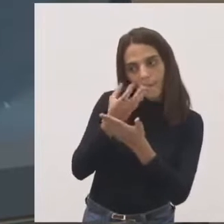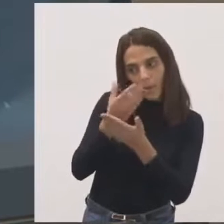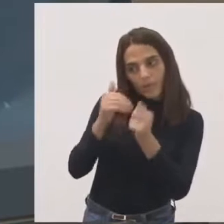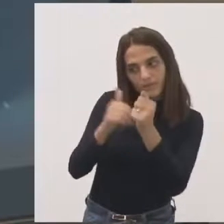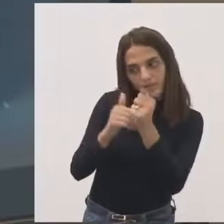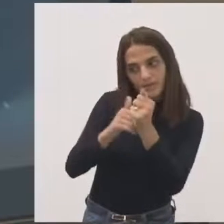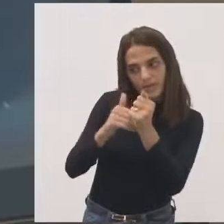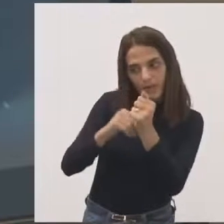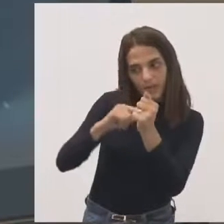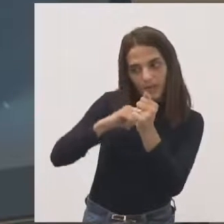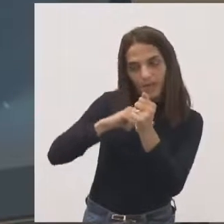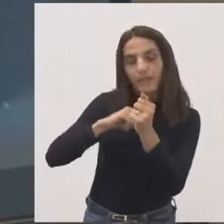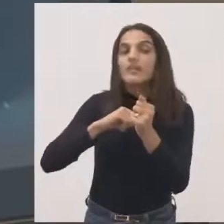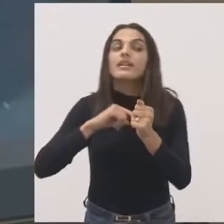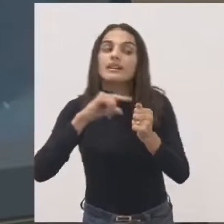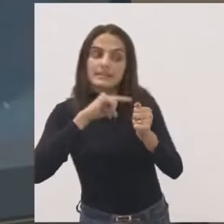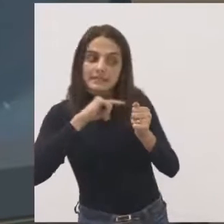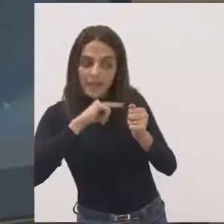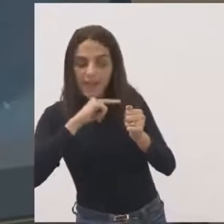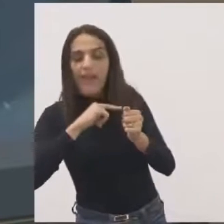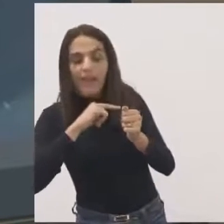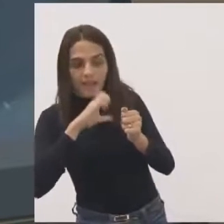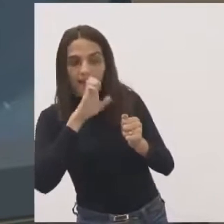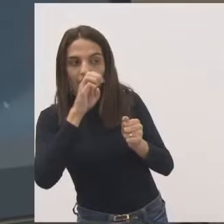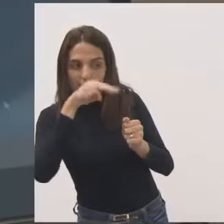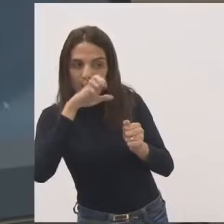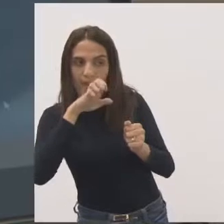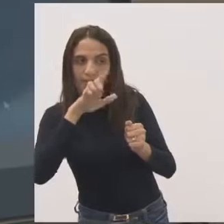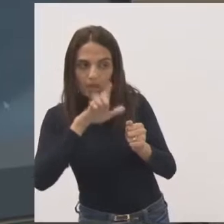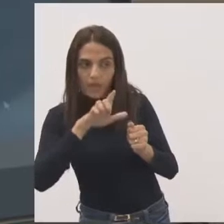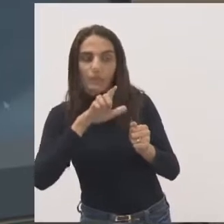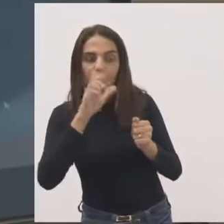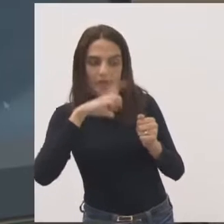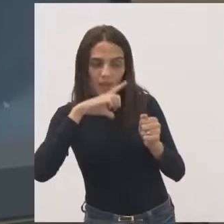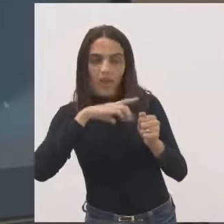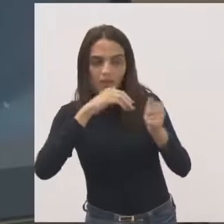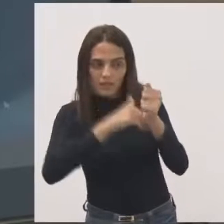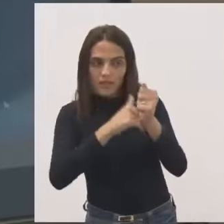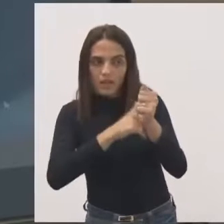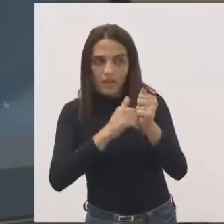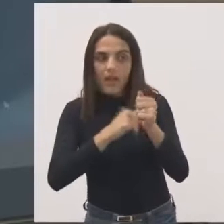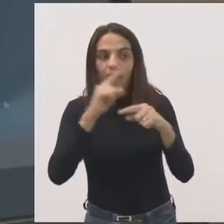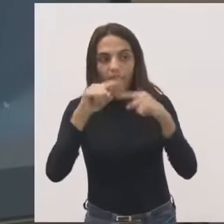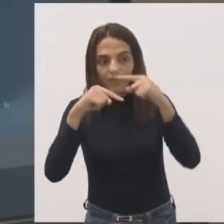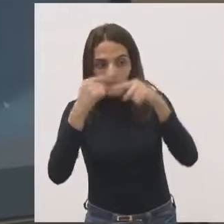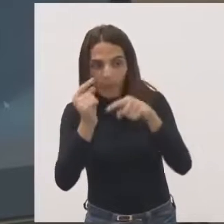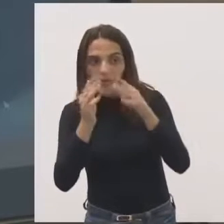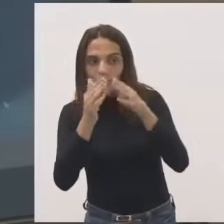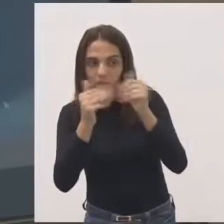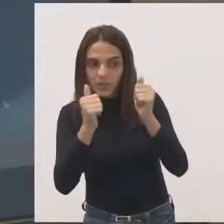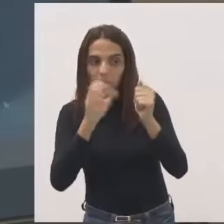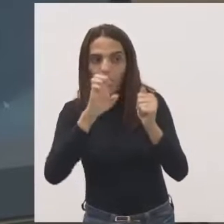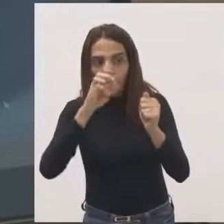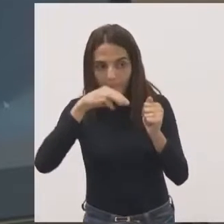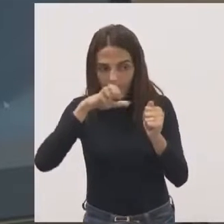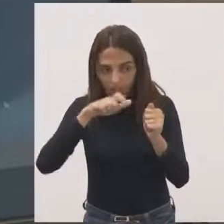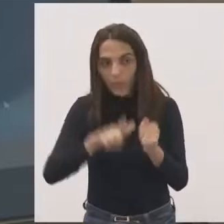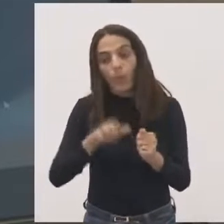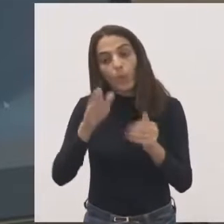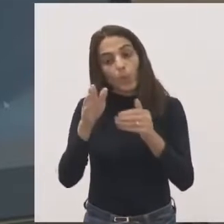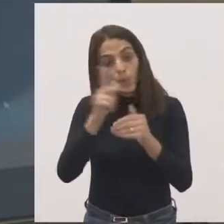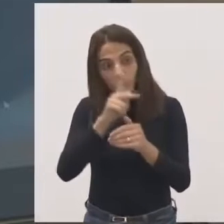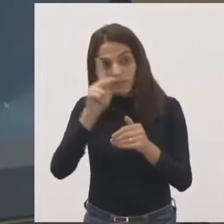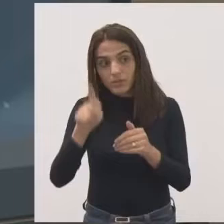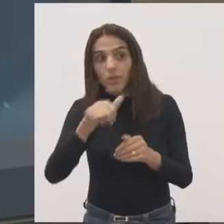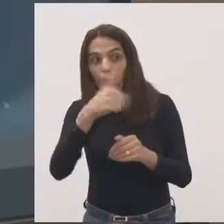escola já vai ficar com a senha do e-mail, tá? A primeira vez. As próximas vezes, ele vai pedir o e-mail do professor ou e-mail do aluno.